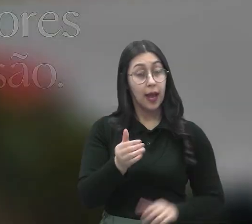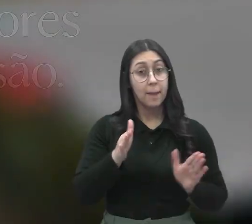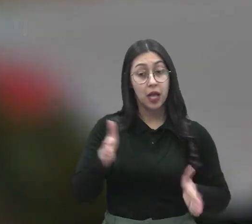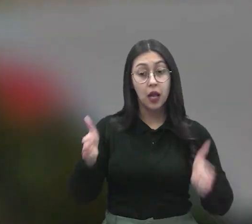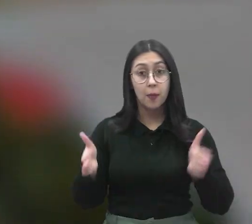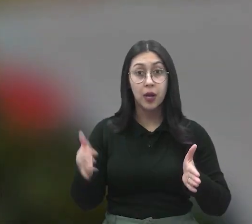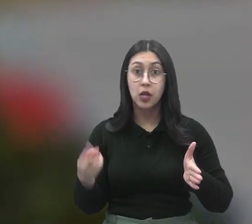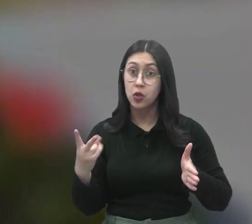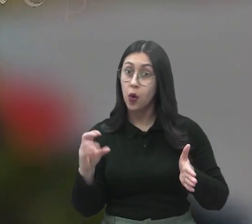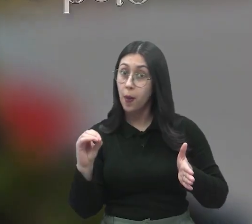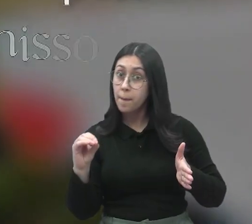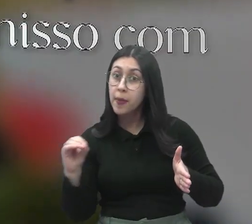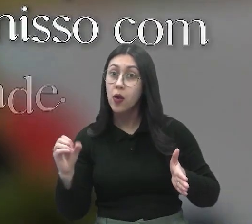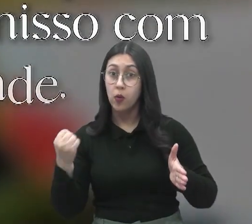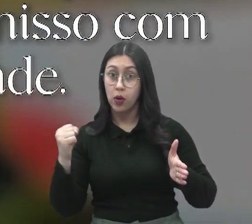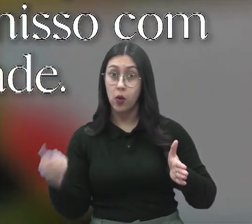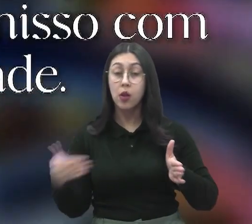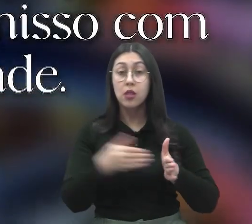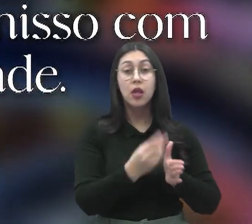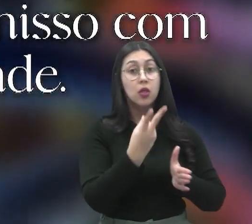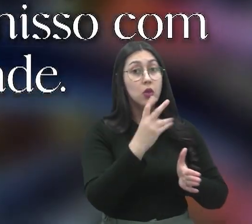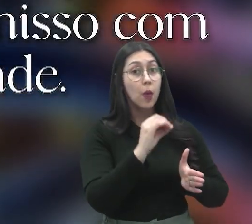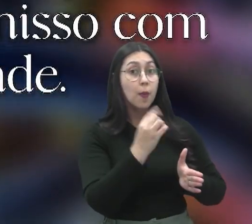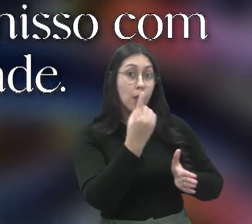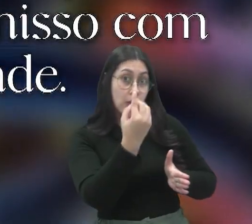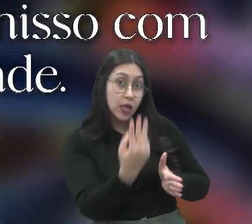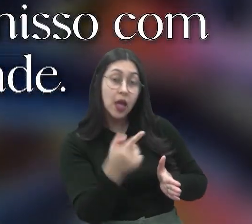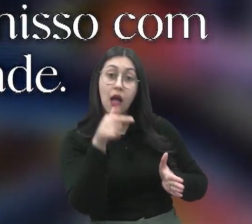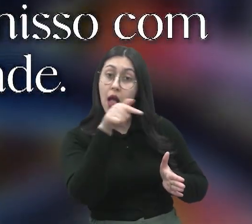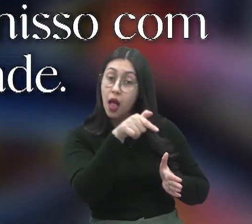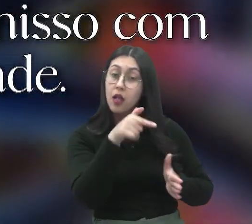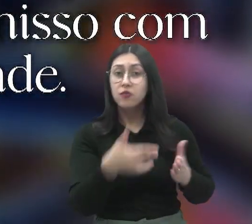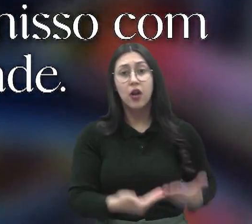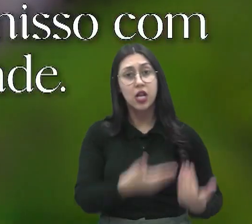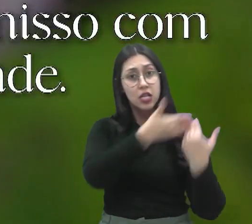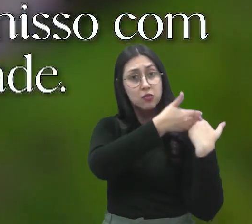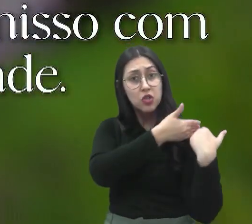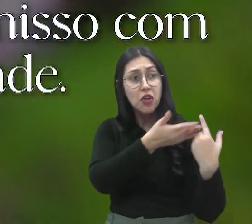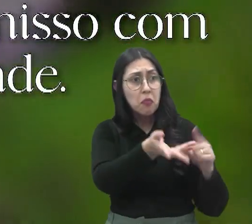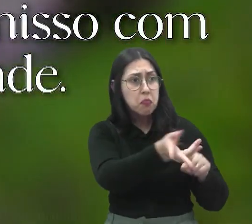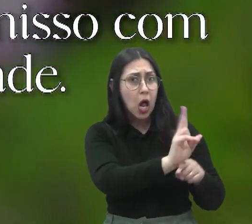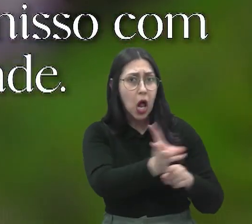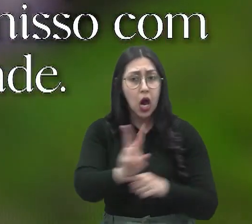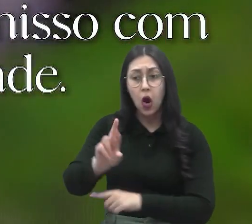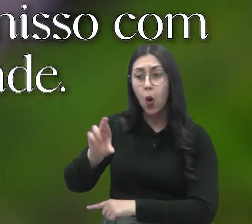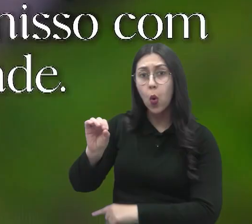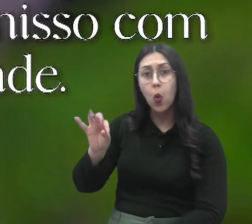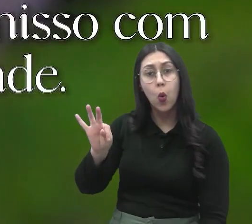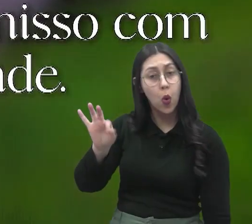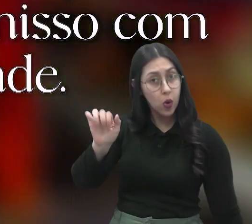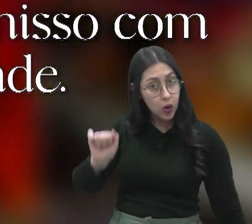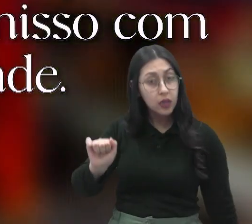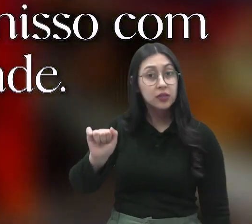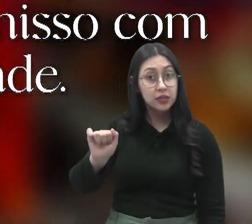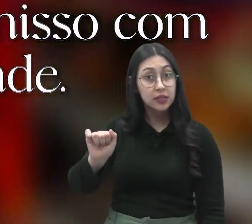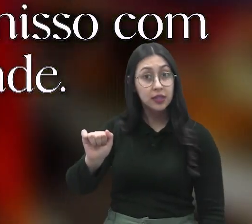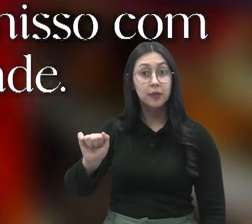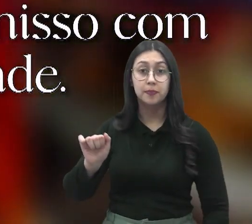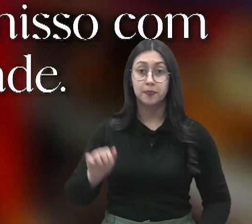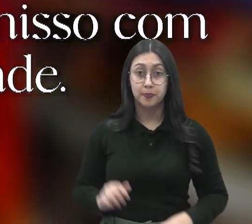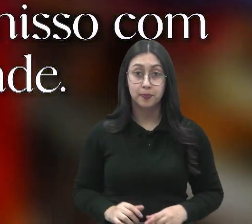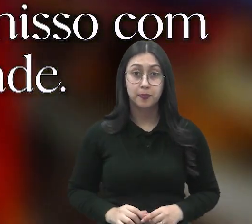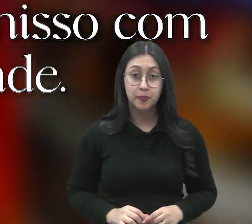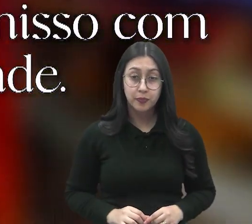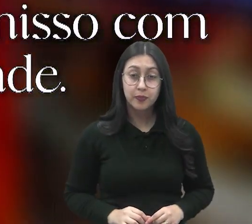2008 e 2013, André da Silva Rosa foi comandante do pelotão da Rota no 1º Batalhão de Choque Tobias